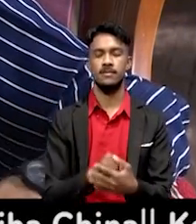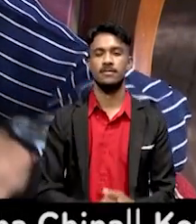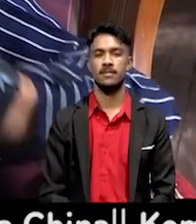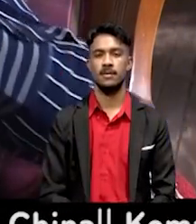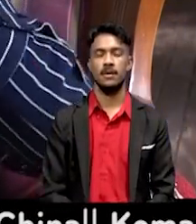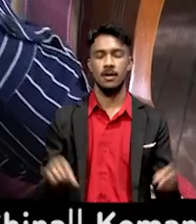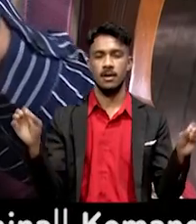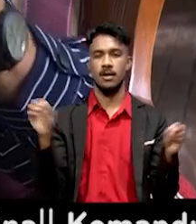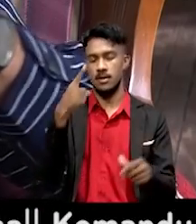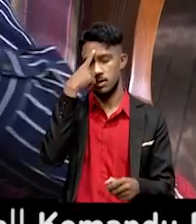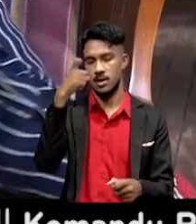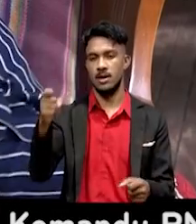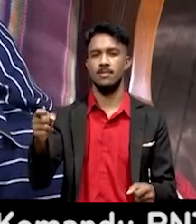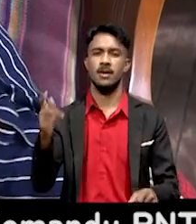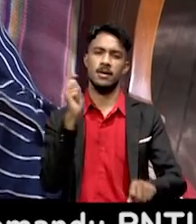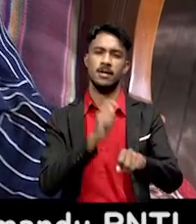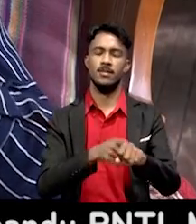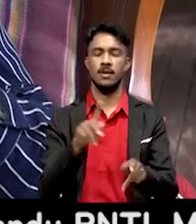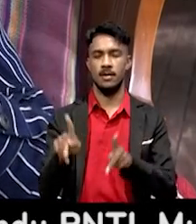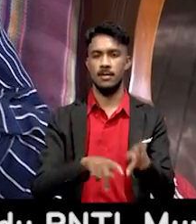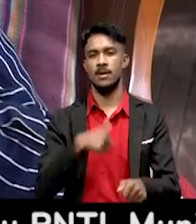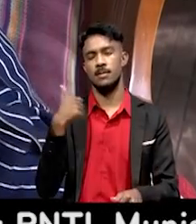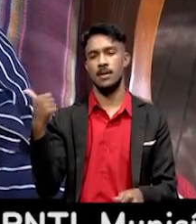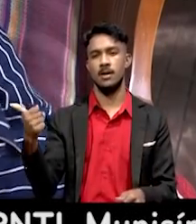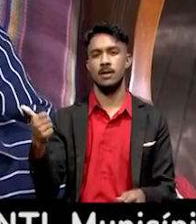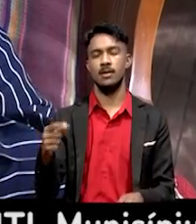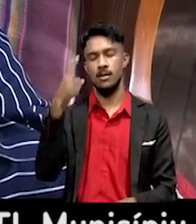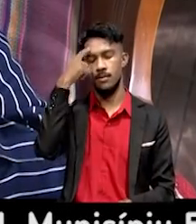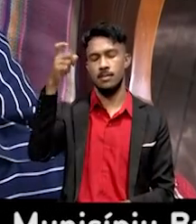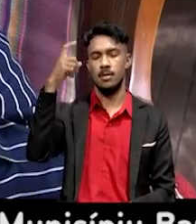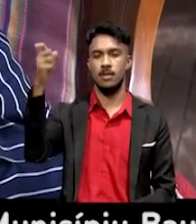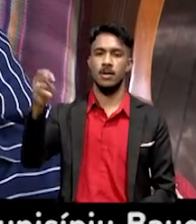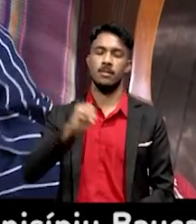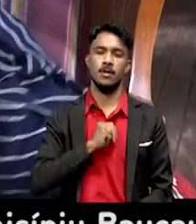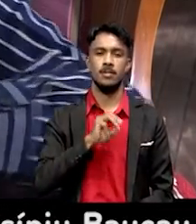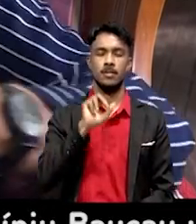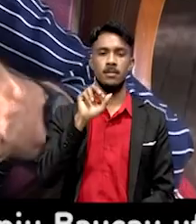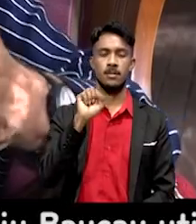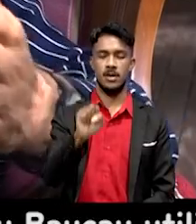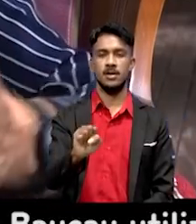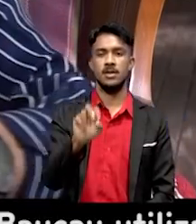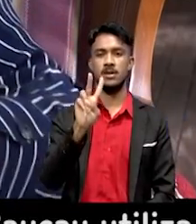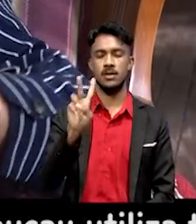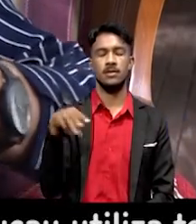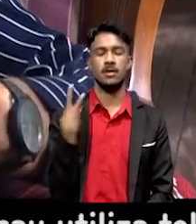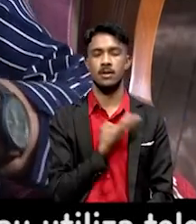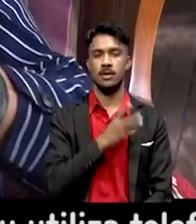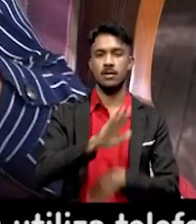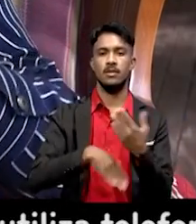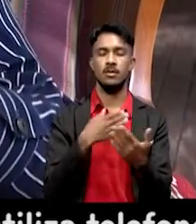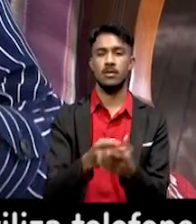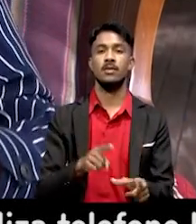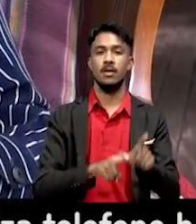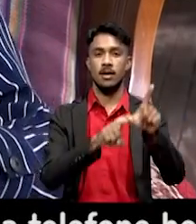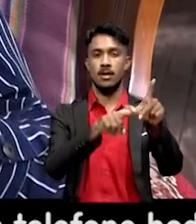Laos nama de repente ema balung meiba mau bisi segundo ito totu hamai preocupado